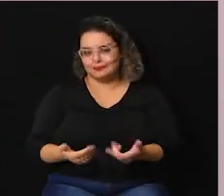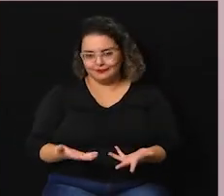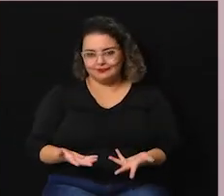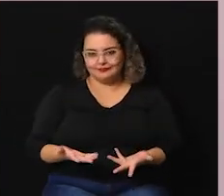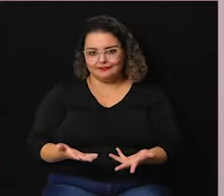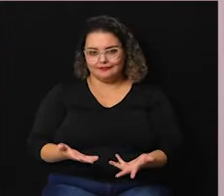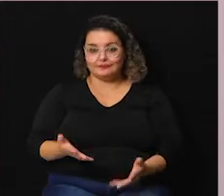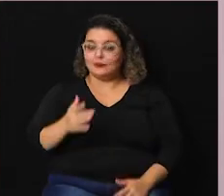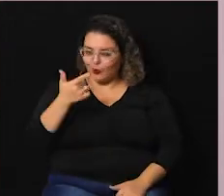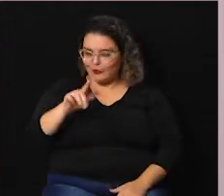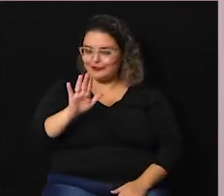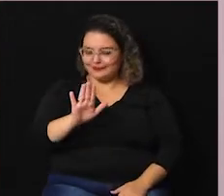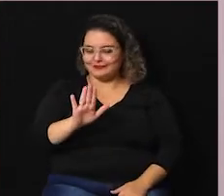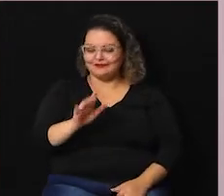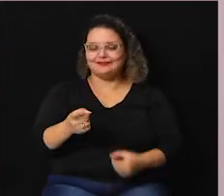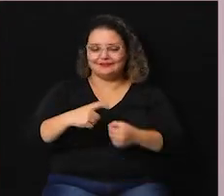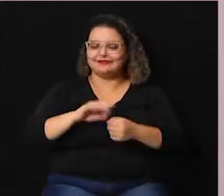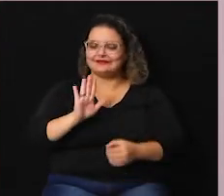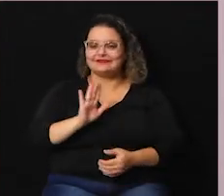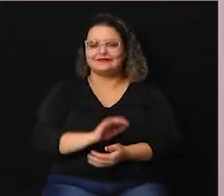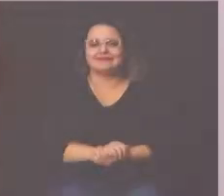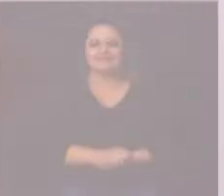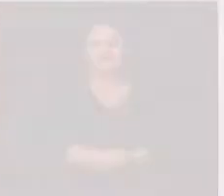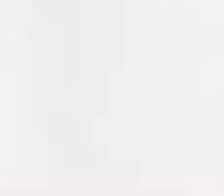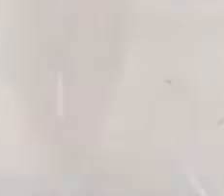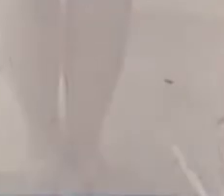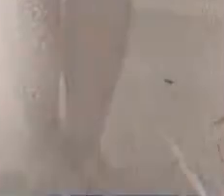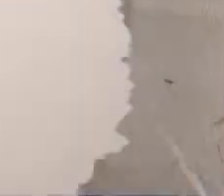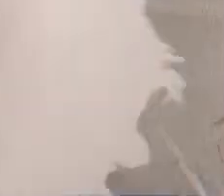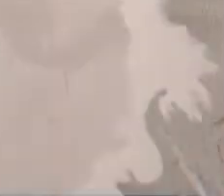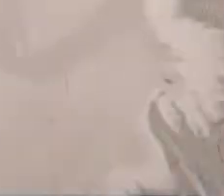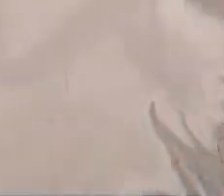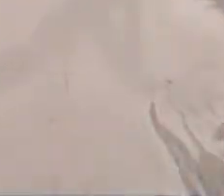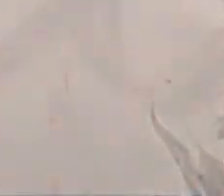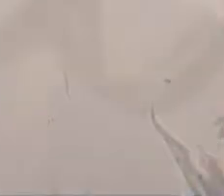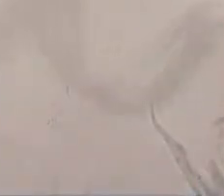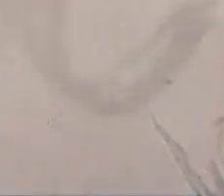situação. Não saia daí, a gente volta já já.